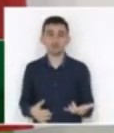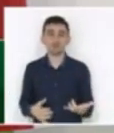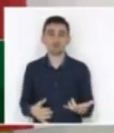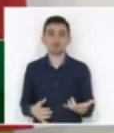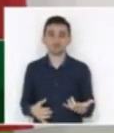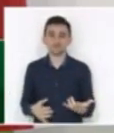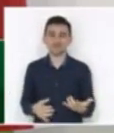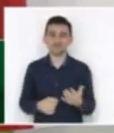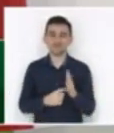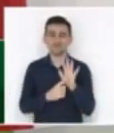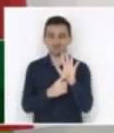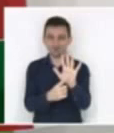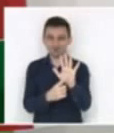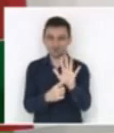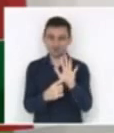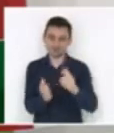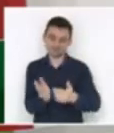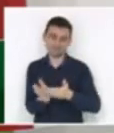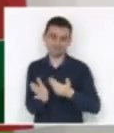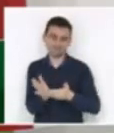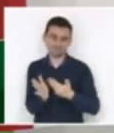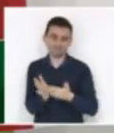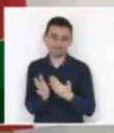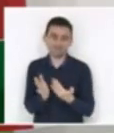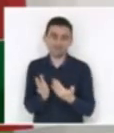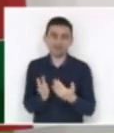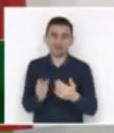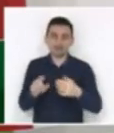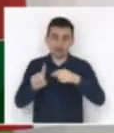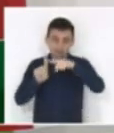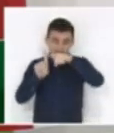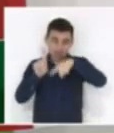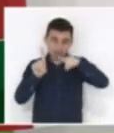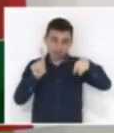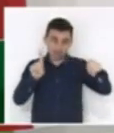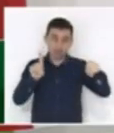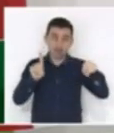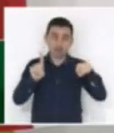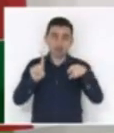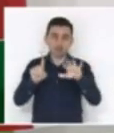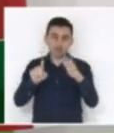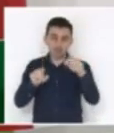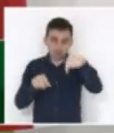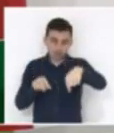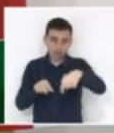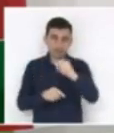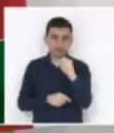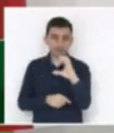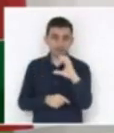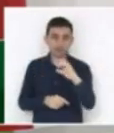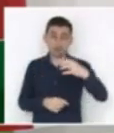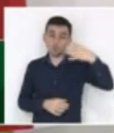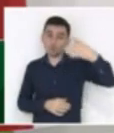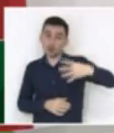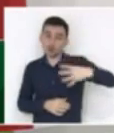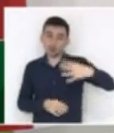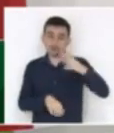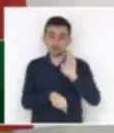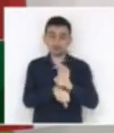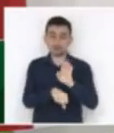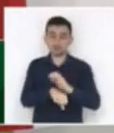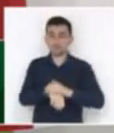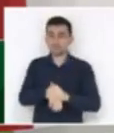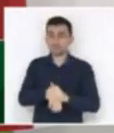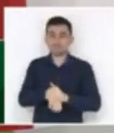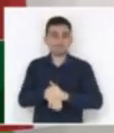matéria de Ângela Bastos. Os dados apontam que em Santa Catarina temos o quarto estado mais